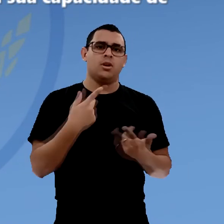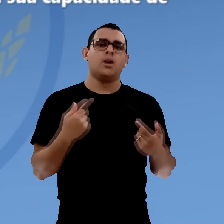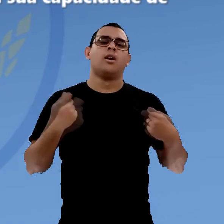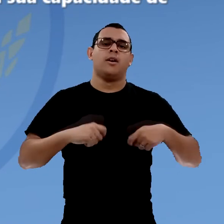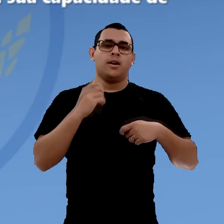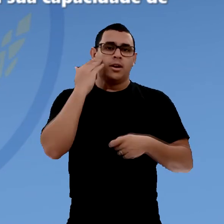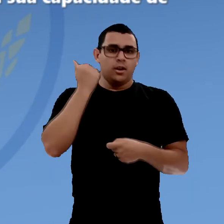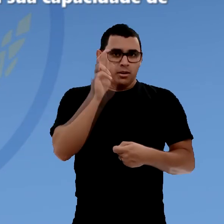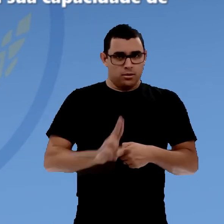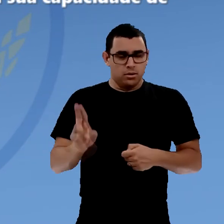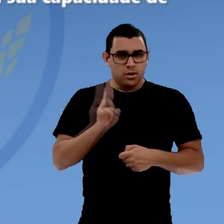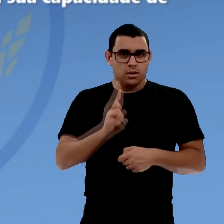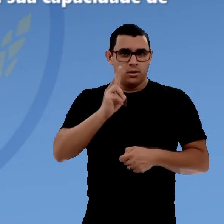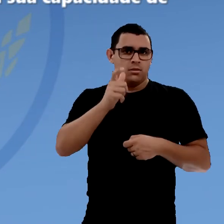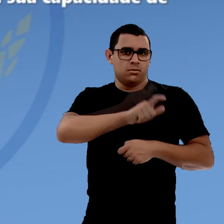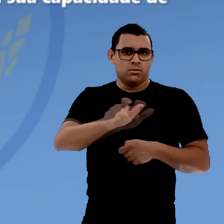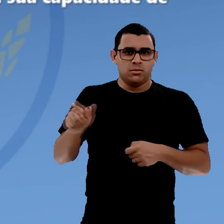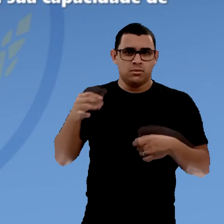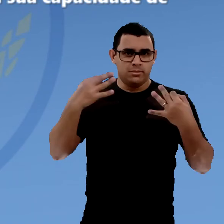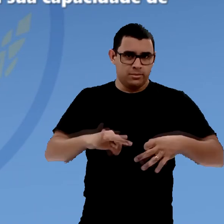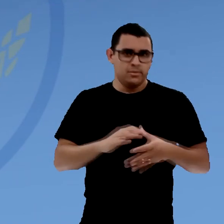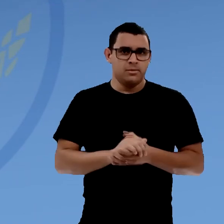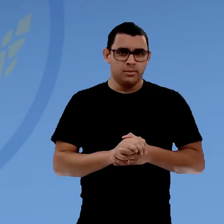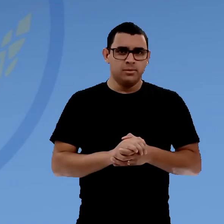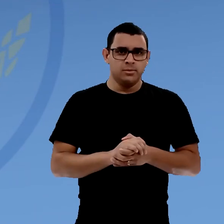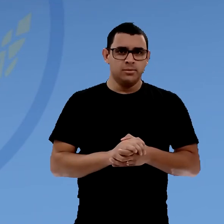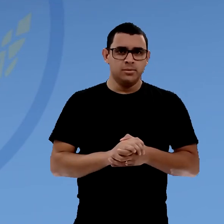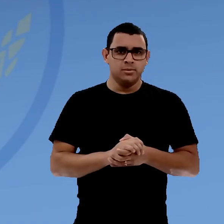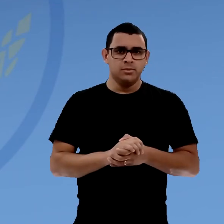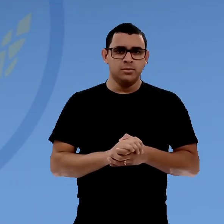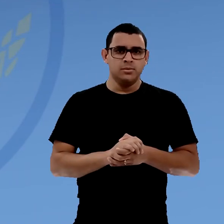saber utilizá-los da maneira certa e na hora certa.